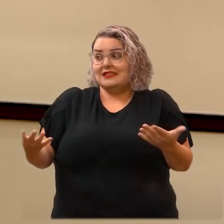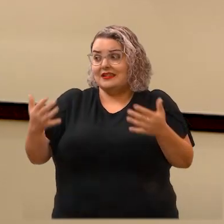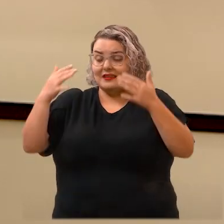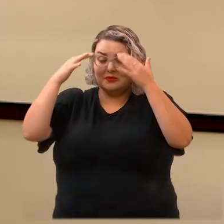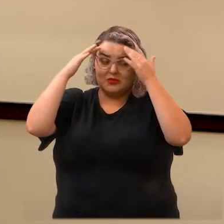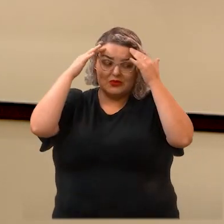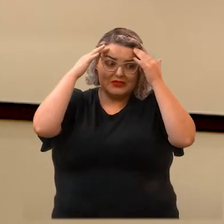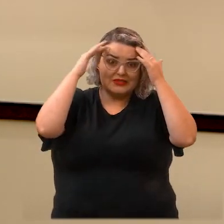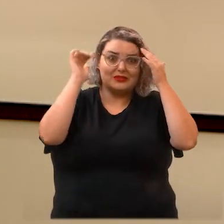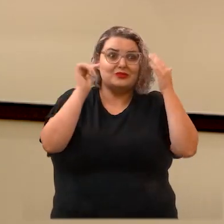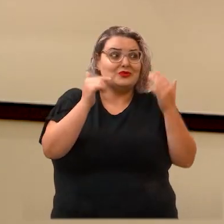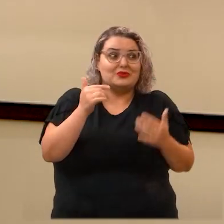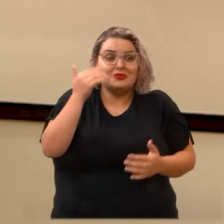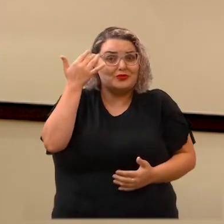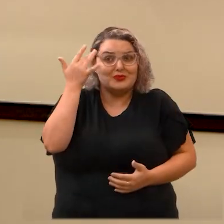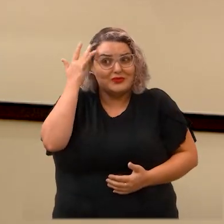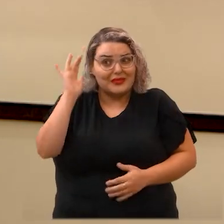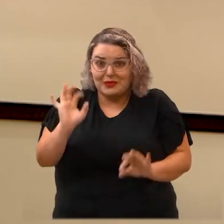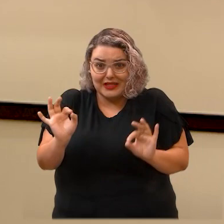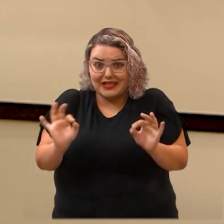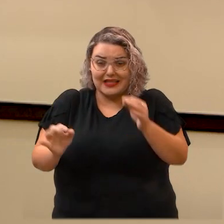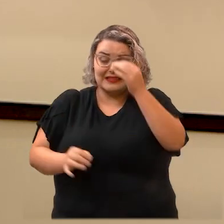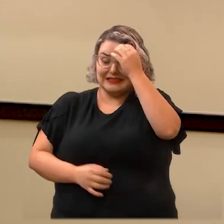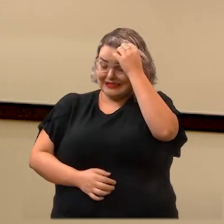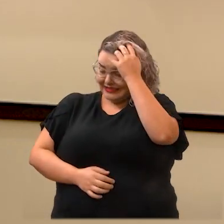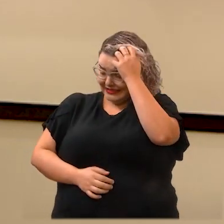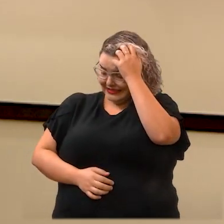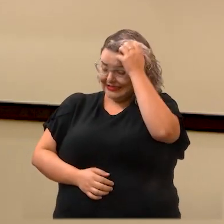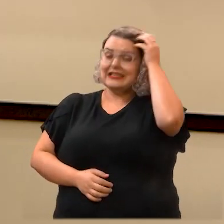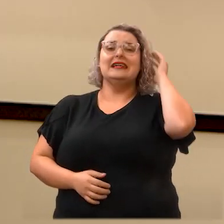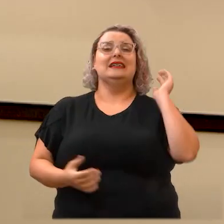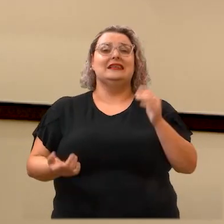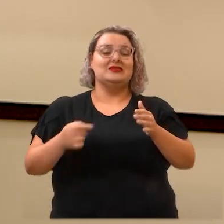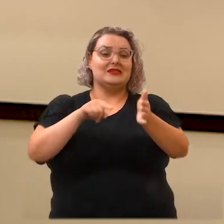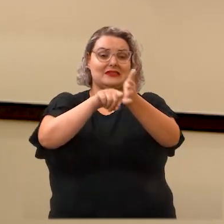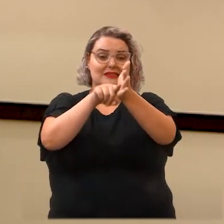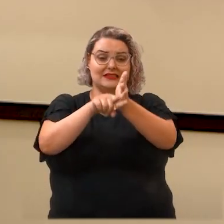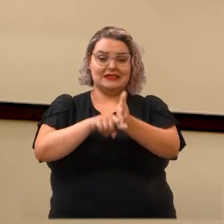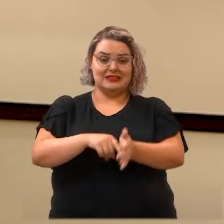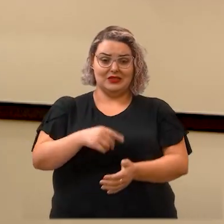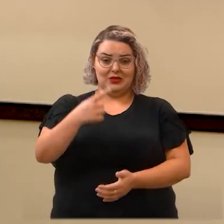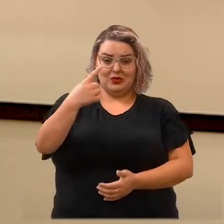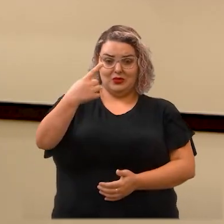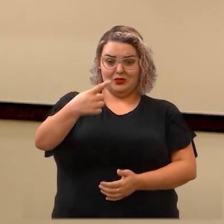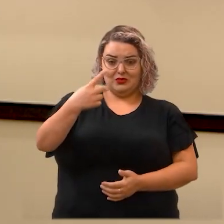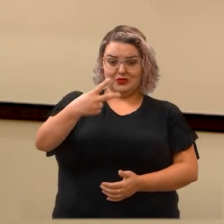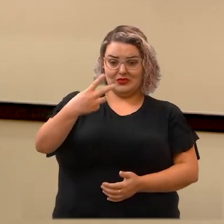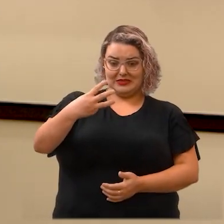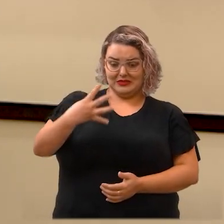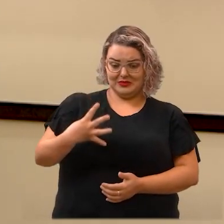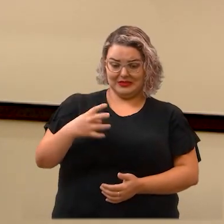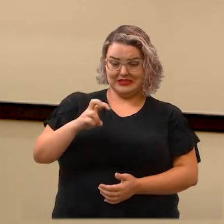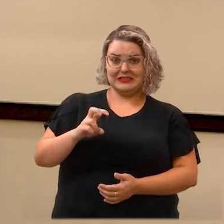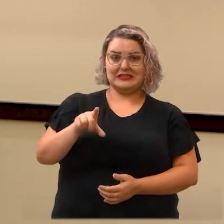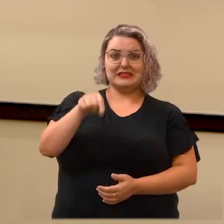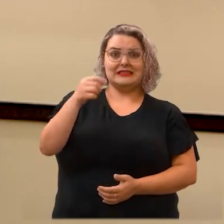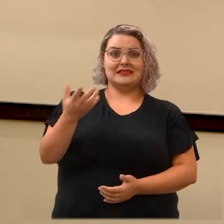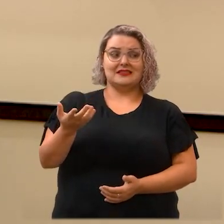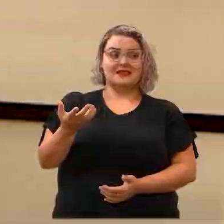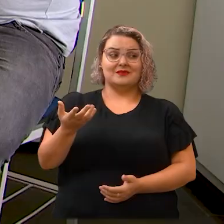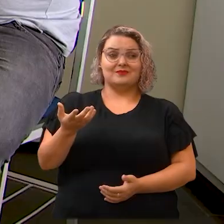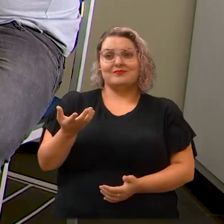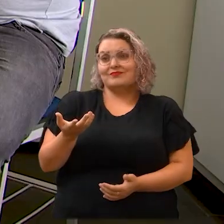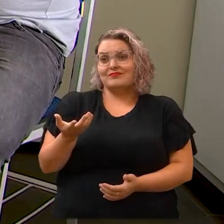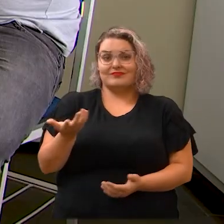assim com a incerteza das coisas aí você lê uma questão tem um enunciado quatro cinco porque opções ali você não